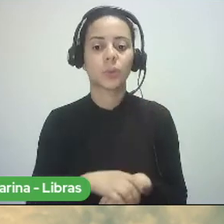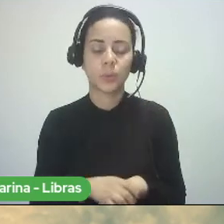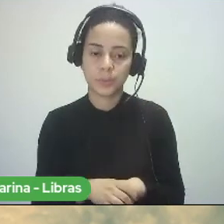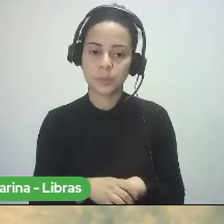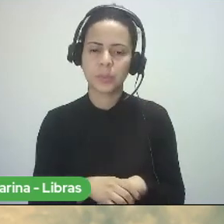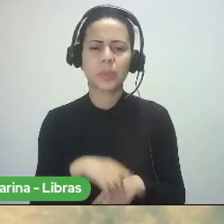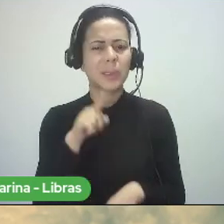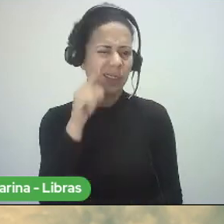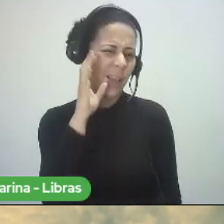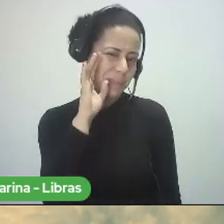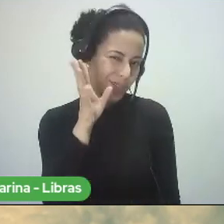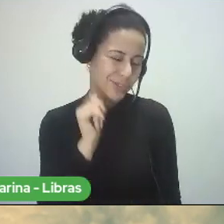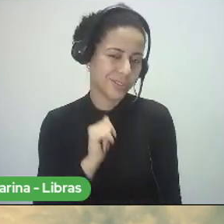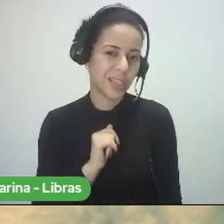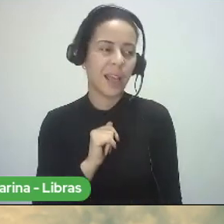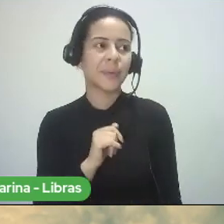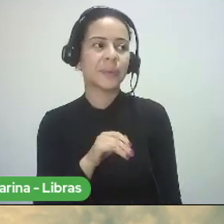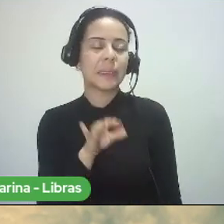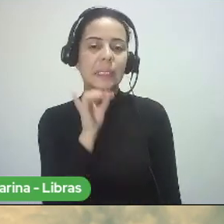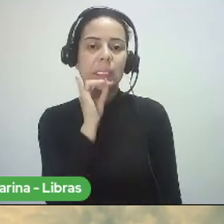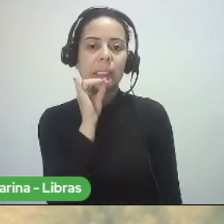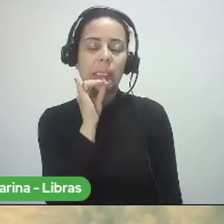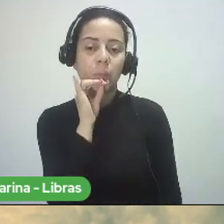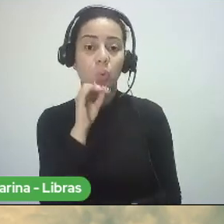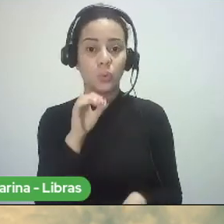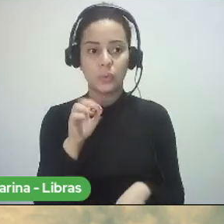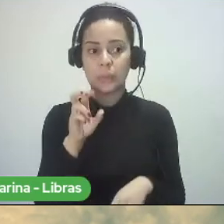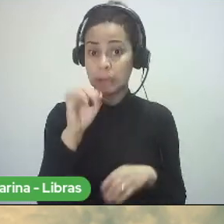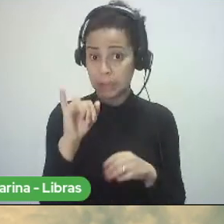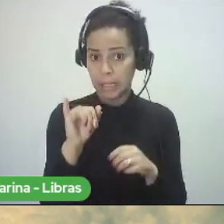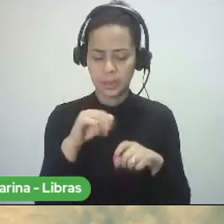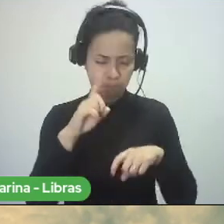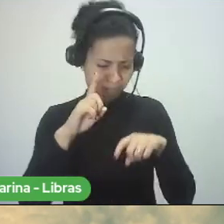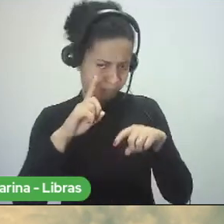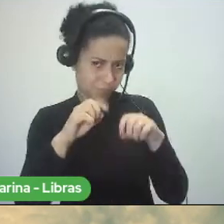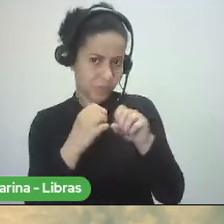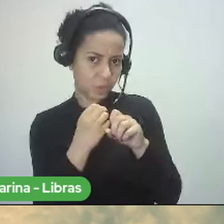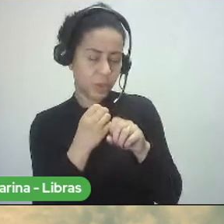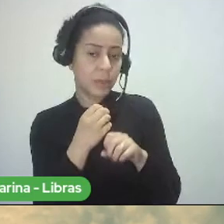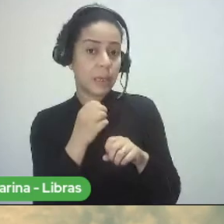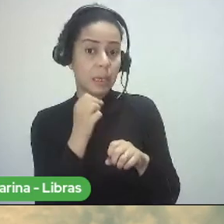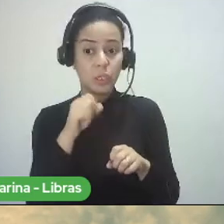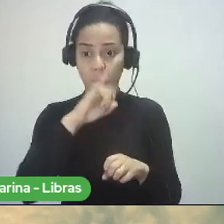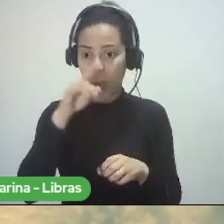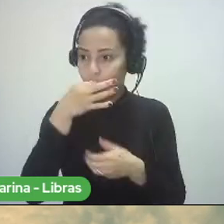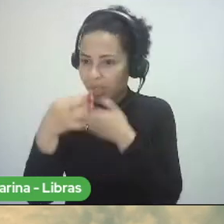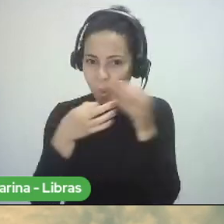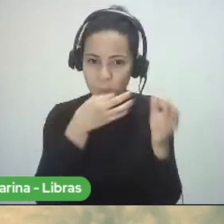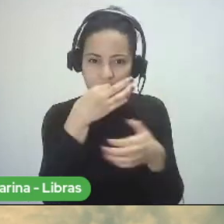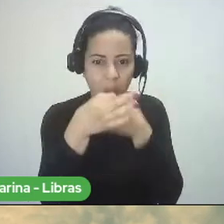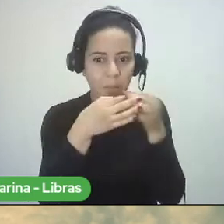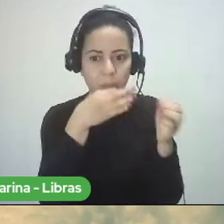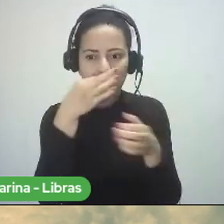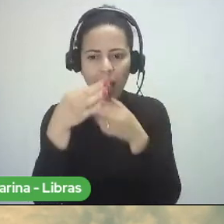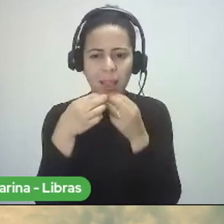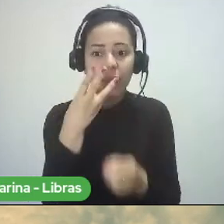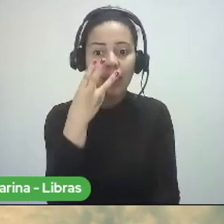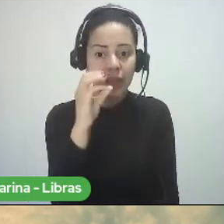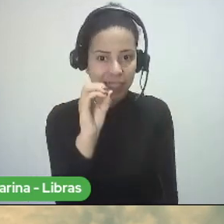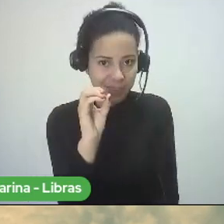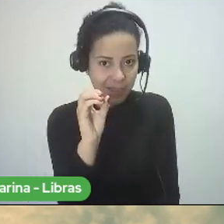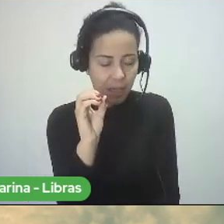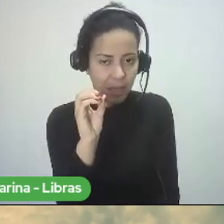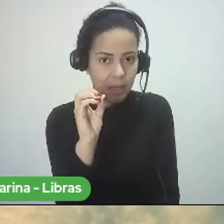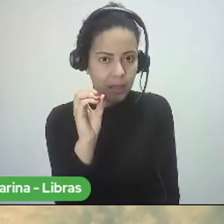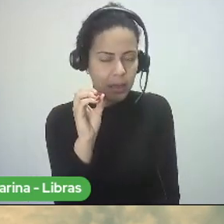tenha levantado 30 funcionalidades lá no brainstorming, a gente vai passar 30 funcionalidades